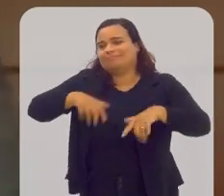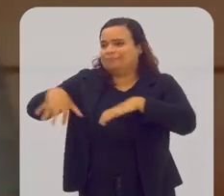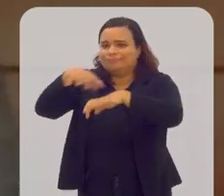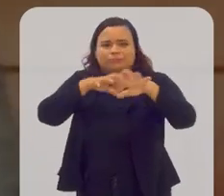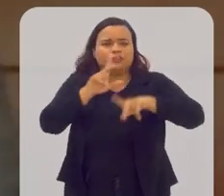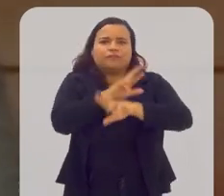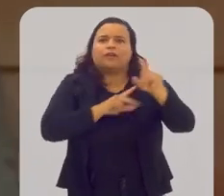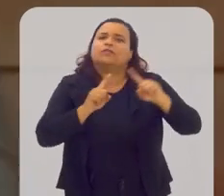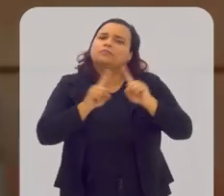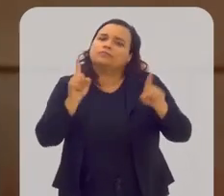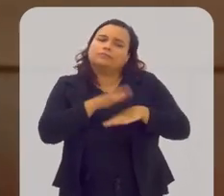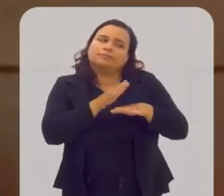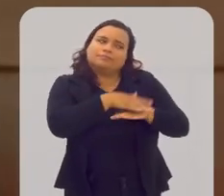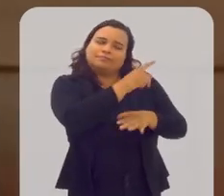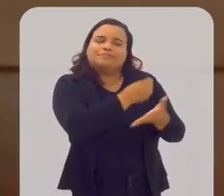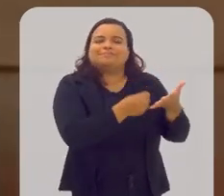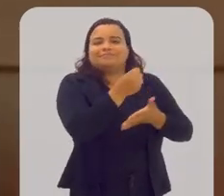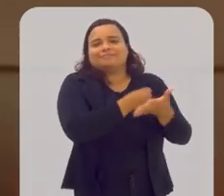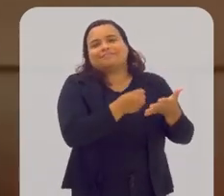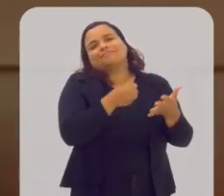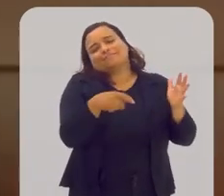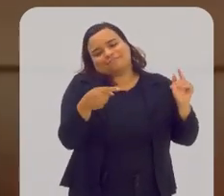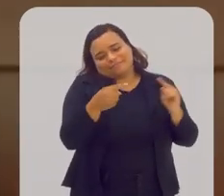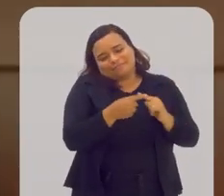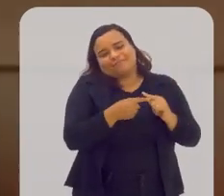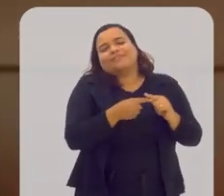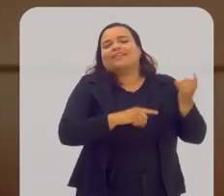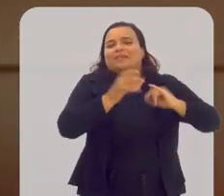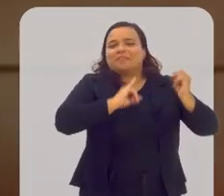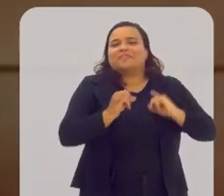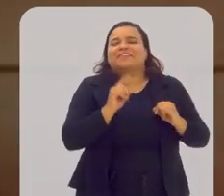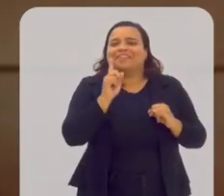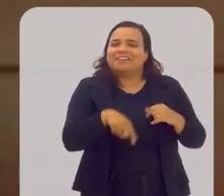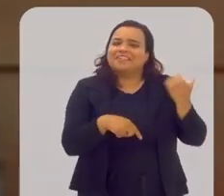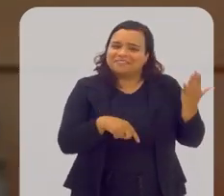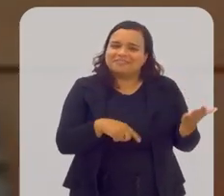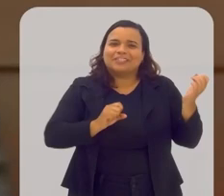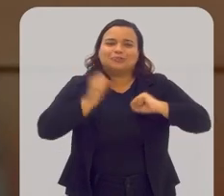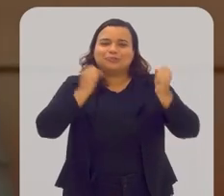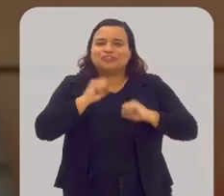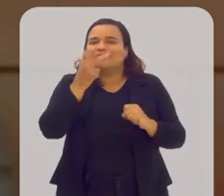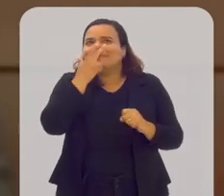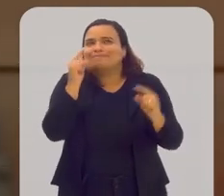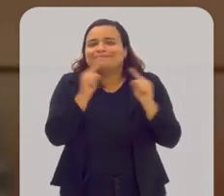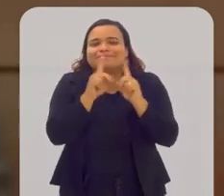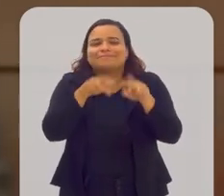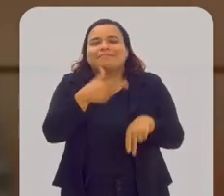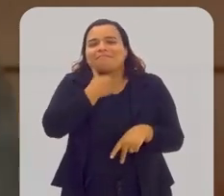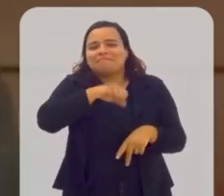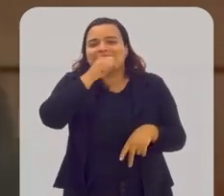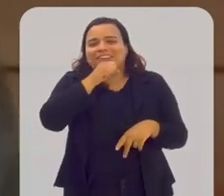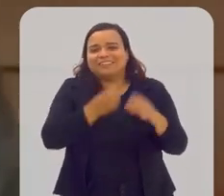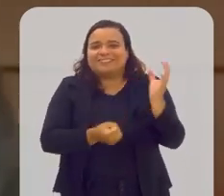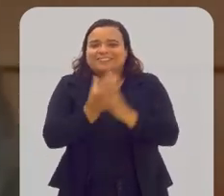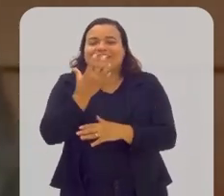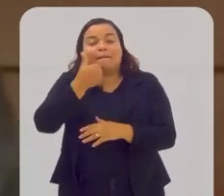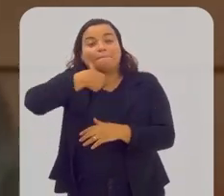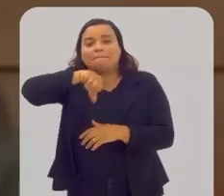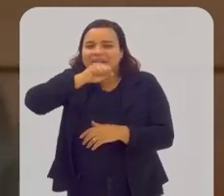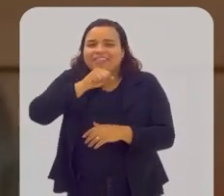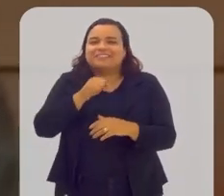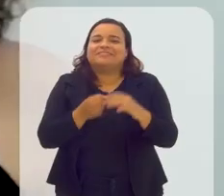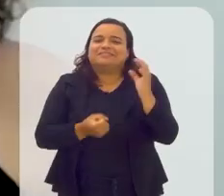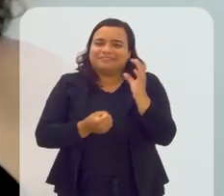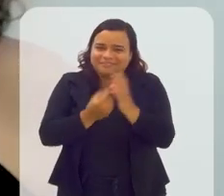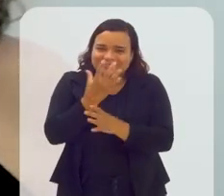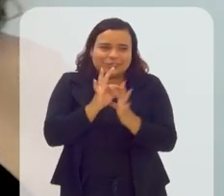atuam em diferentes segmentos, que vai demandar de uma indústria química. Então, eu digo que a indústria química é a grande indústria-mãe de todas as outras indústrias.